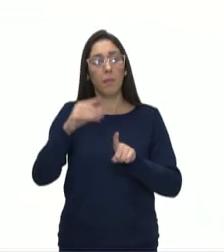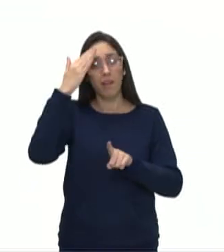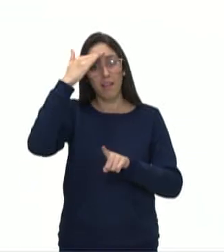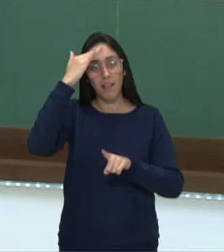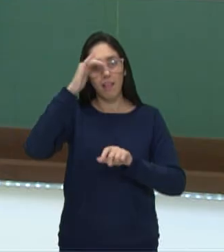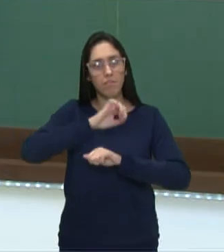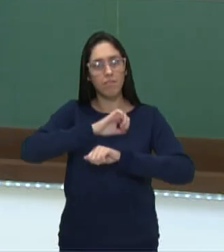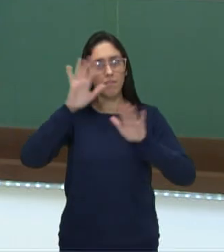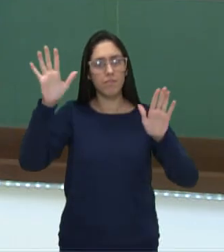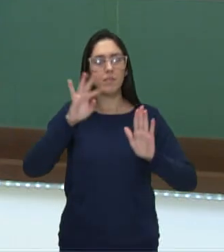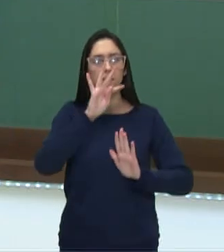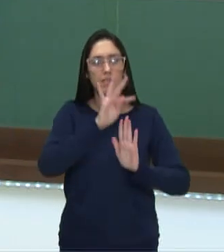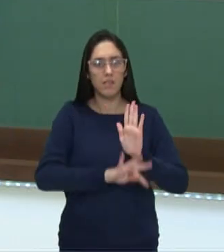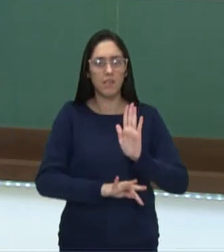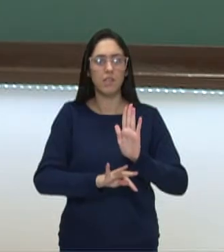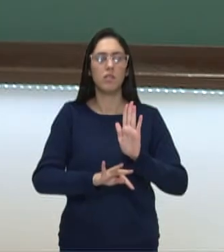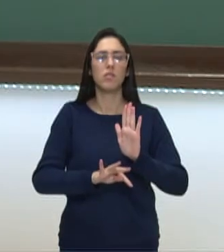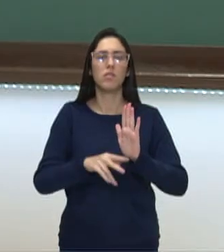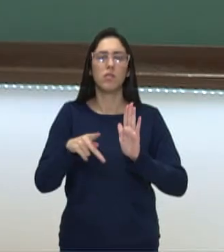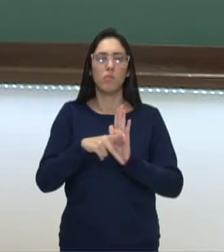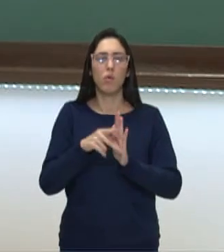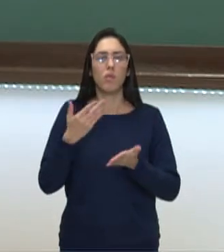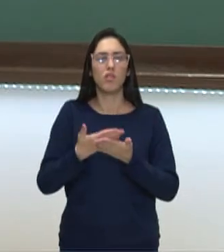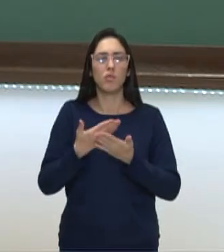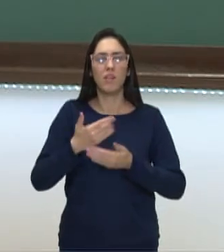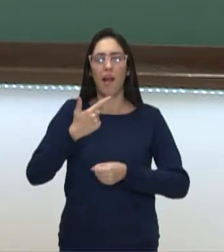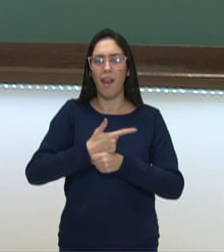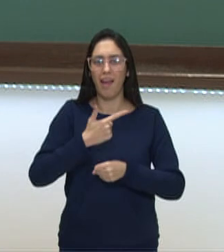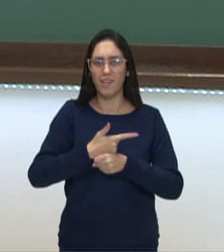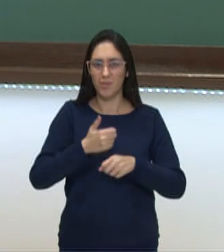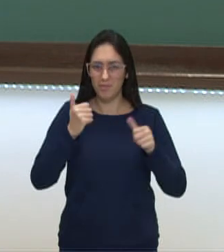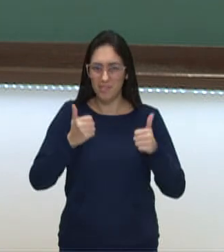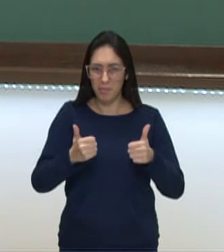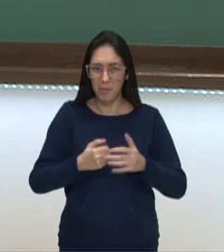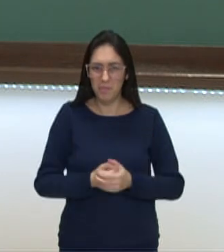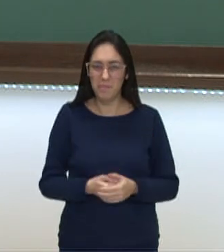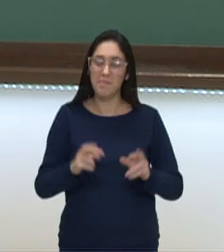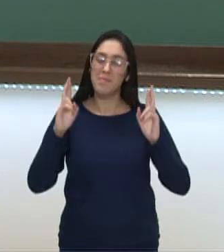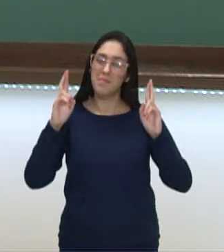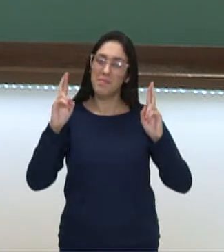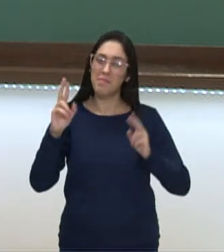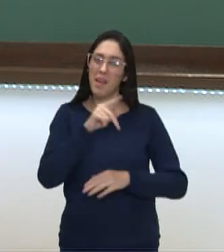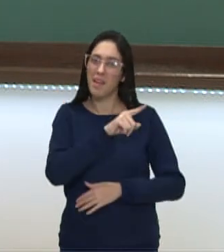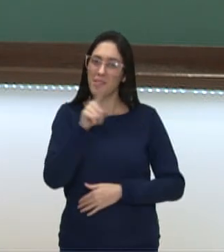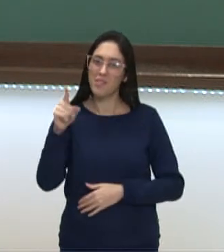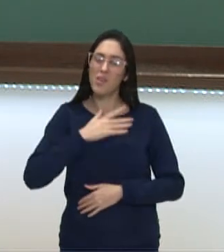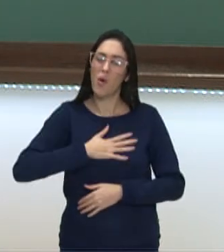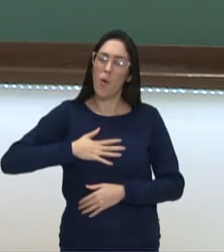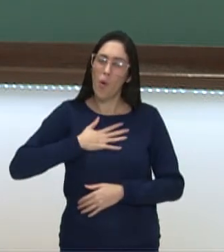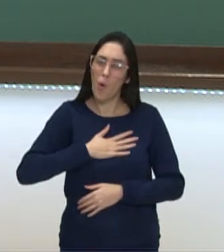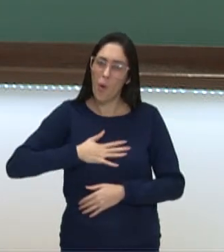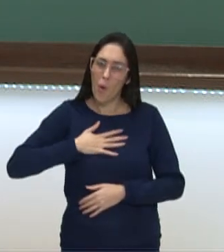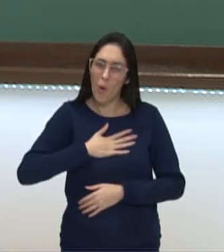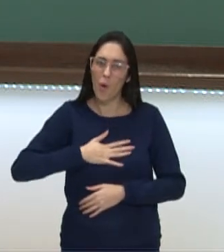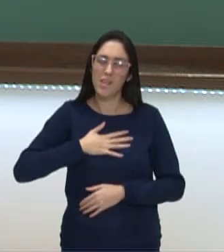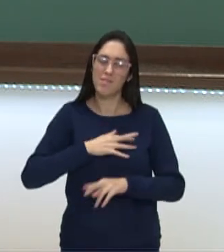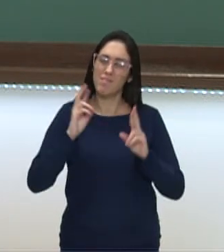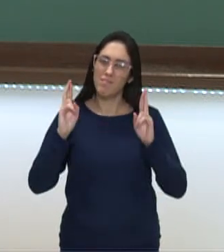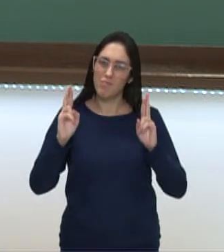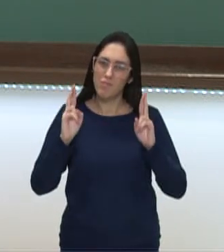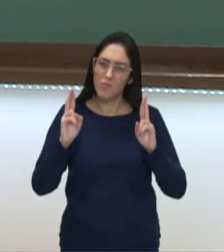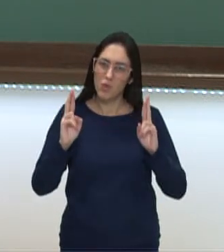textos com o estudo do seu léxico. Beleza? Eu espero que vocês tenham gostado,